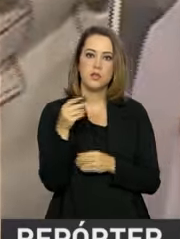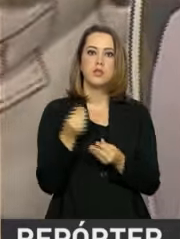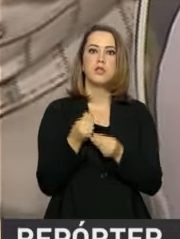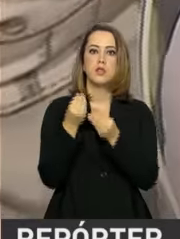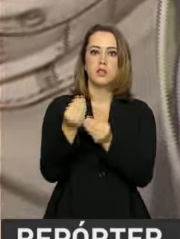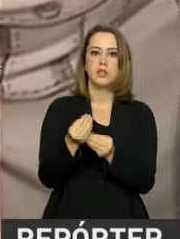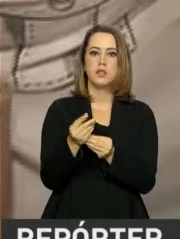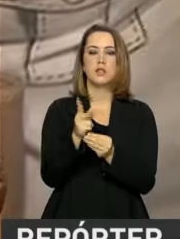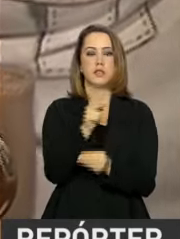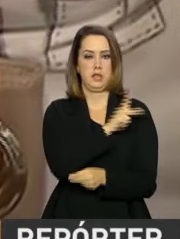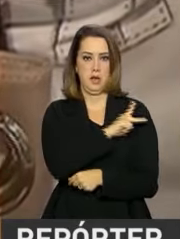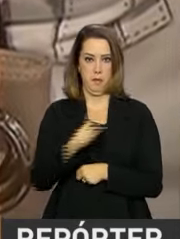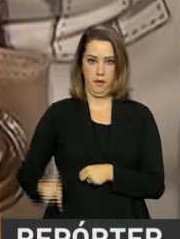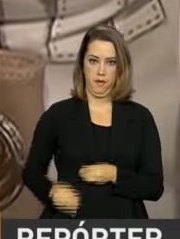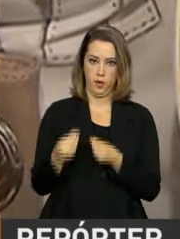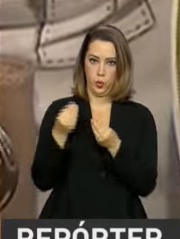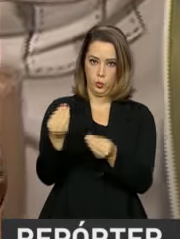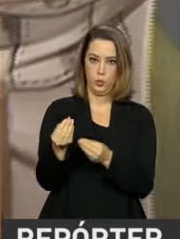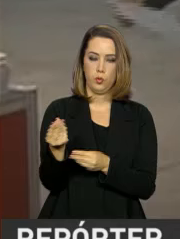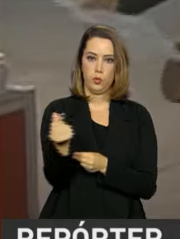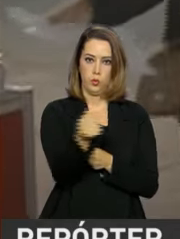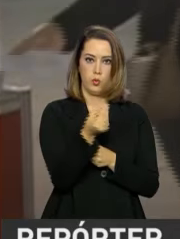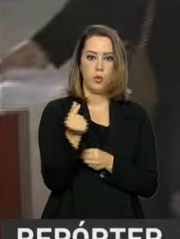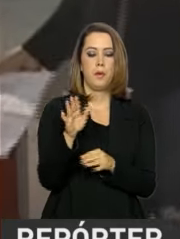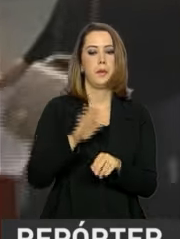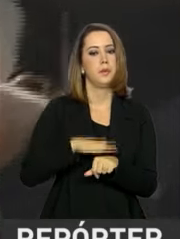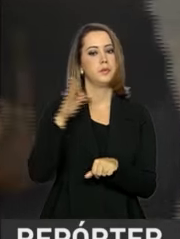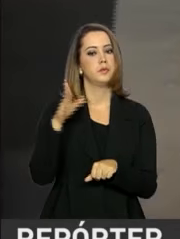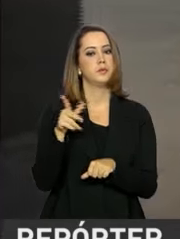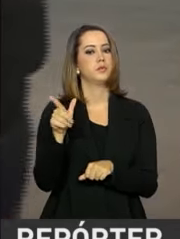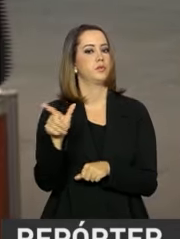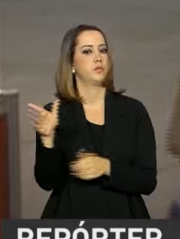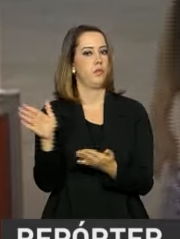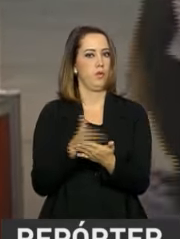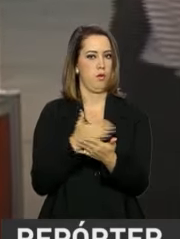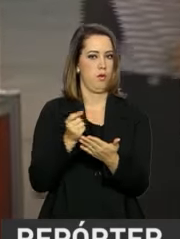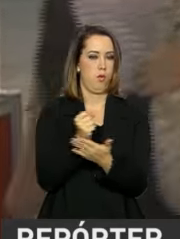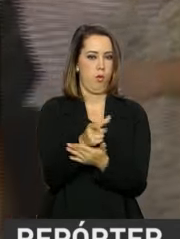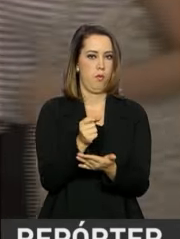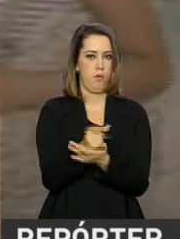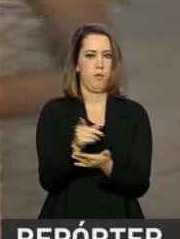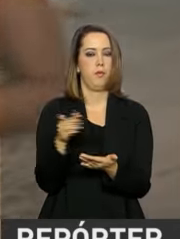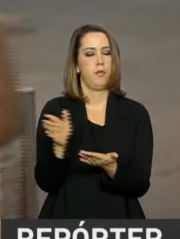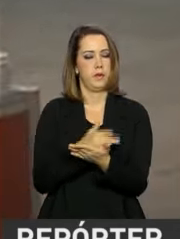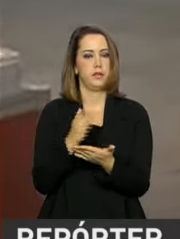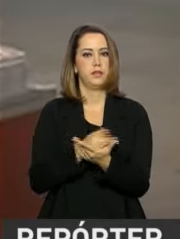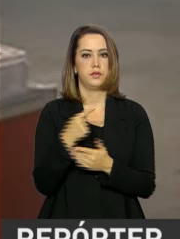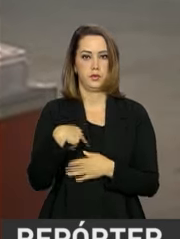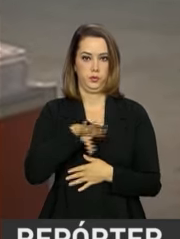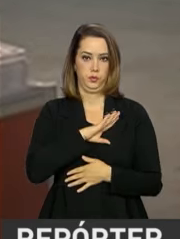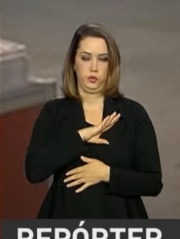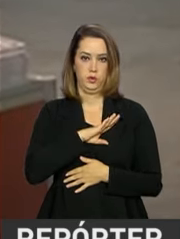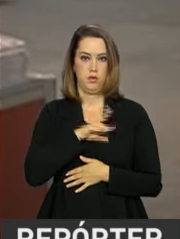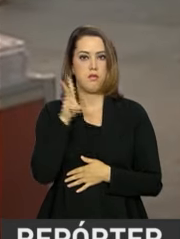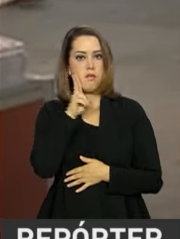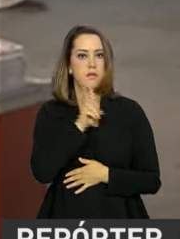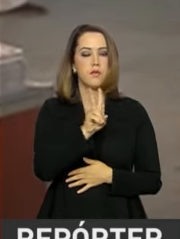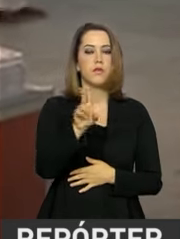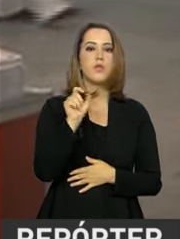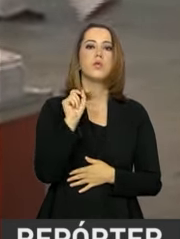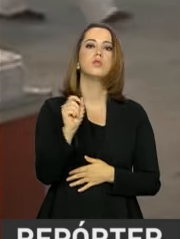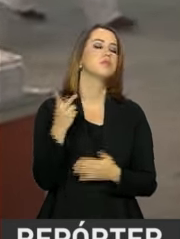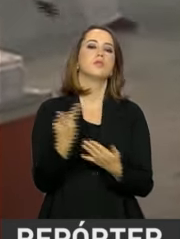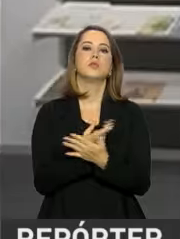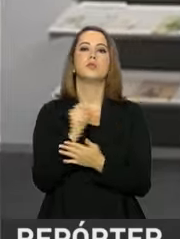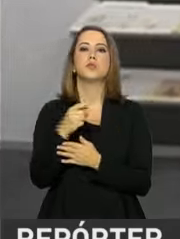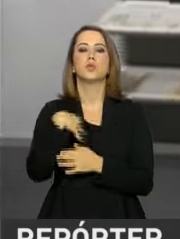prefeitura para aumentar o acervo da biblioteca. Para a gente fazer assim o que, que é realmente pertinente à nossa clientela